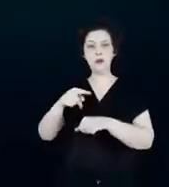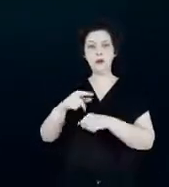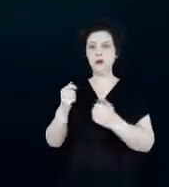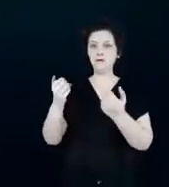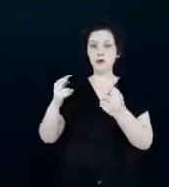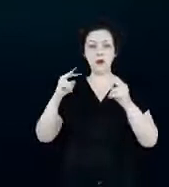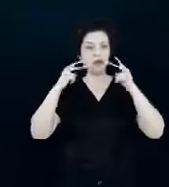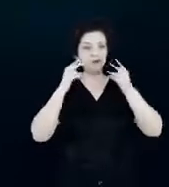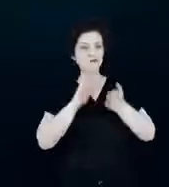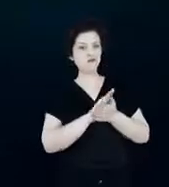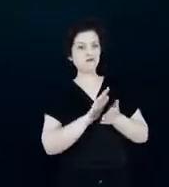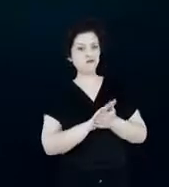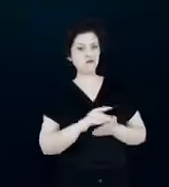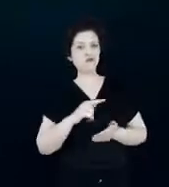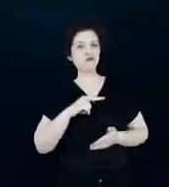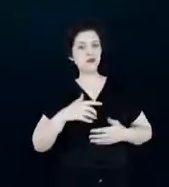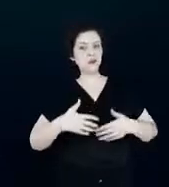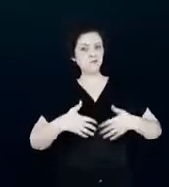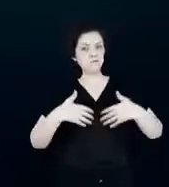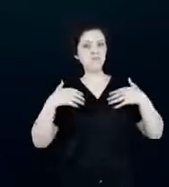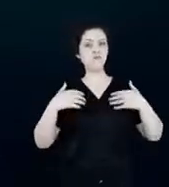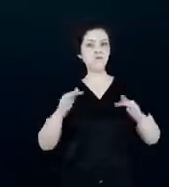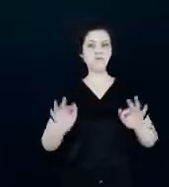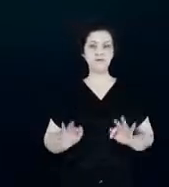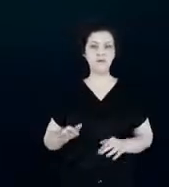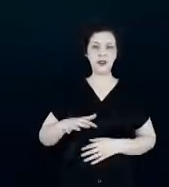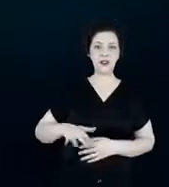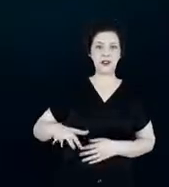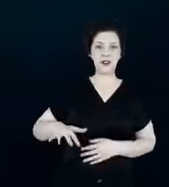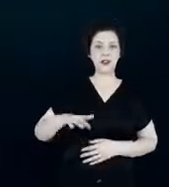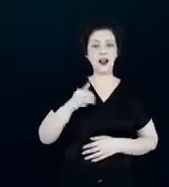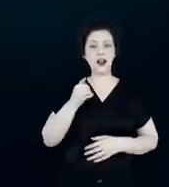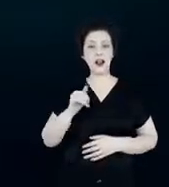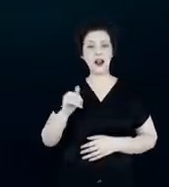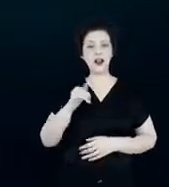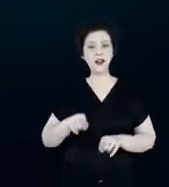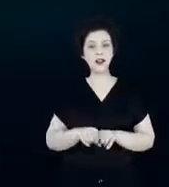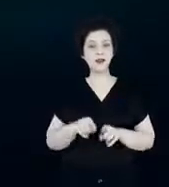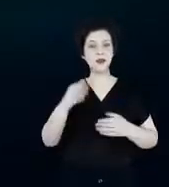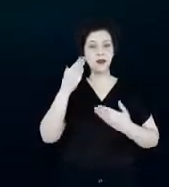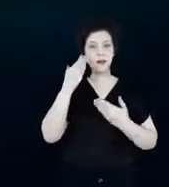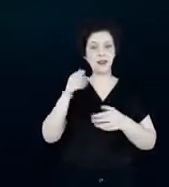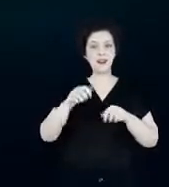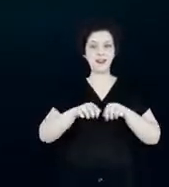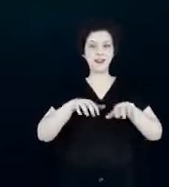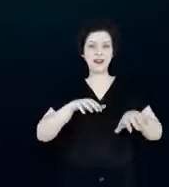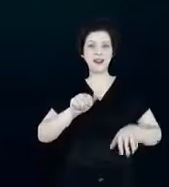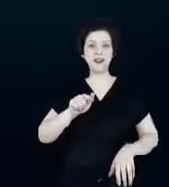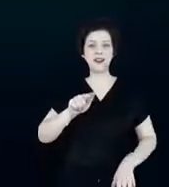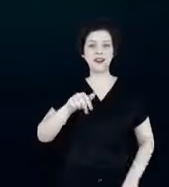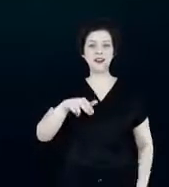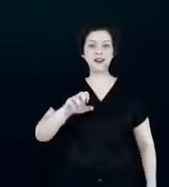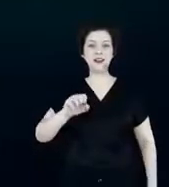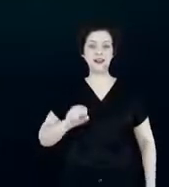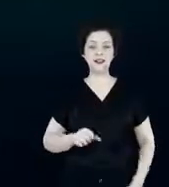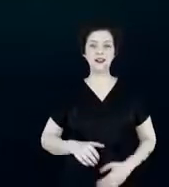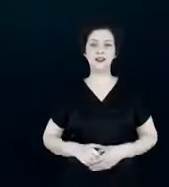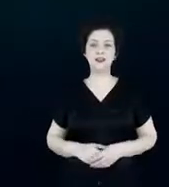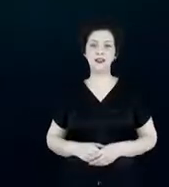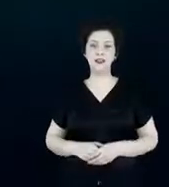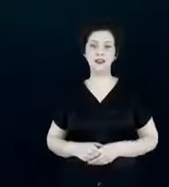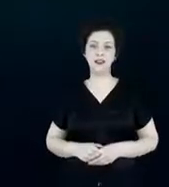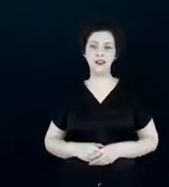nós que atuamos no setor elétrico. Cumprimentar também a Agnes, que está remota aqui. Gustavo,